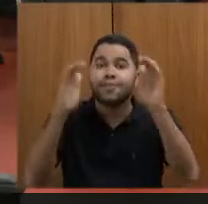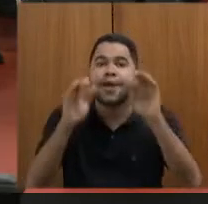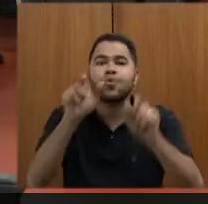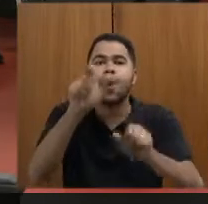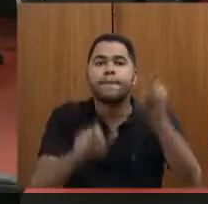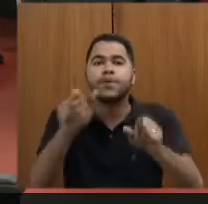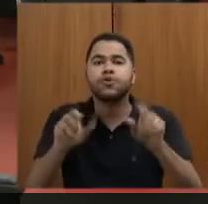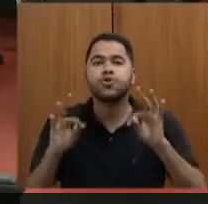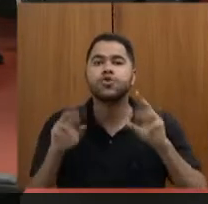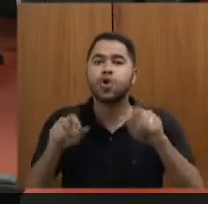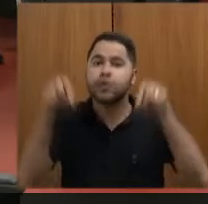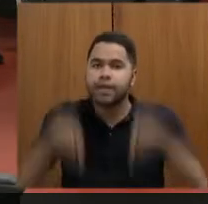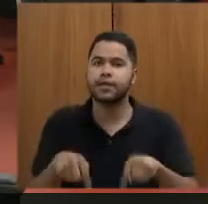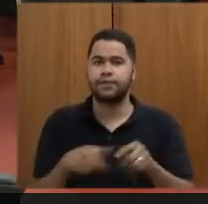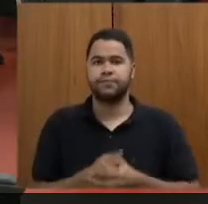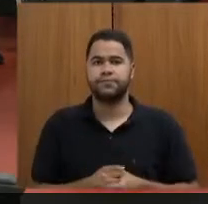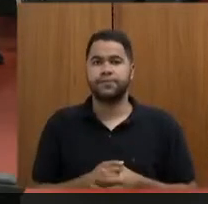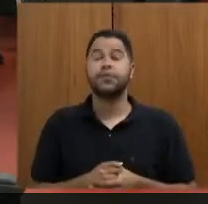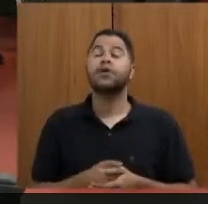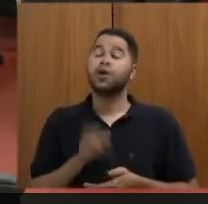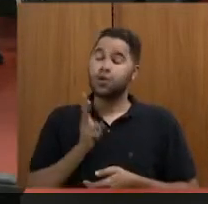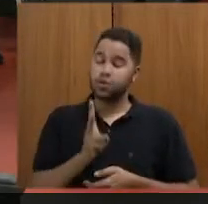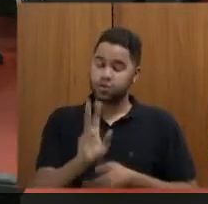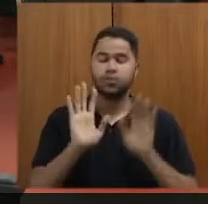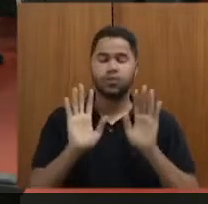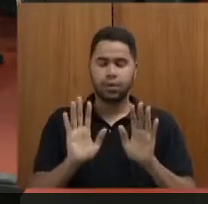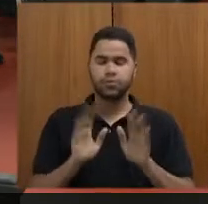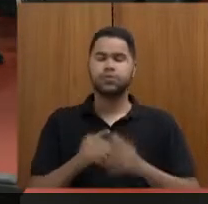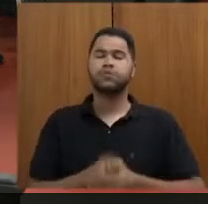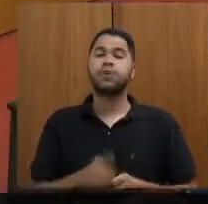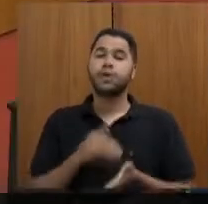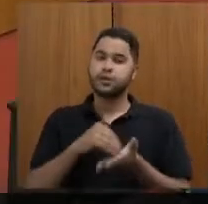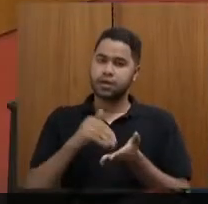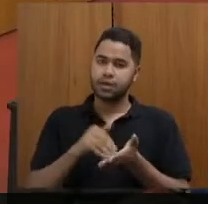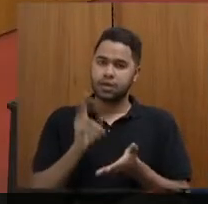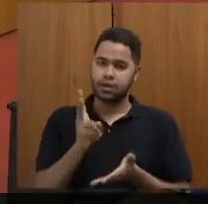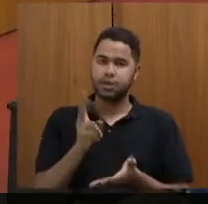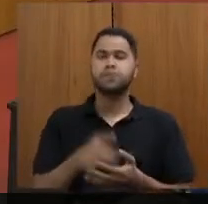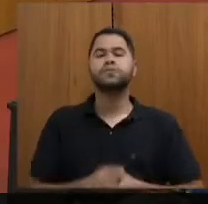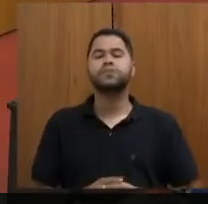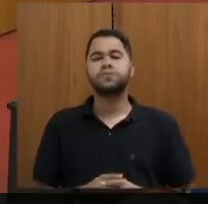todos aqui estão. A ordem presente que a gente pede. Seguimos, secretária.